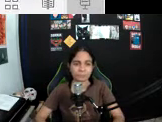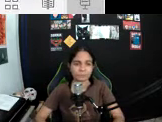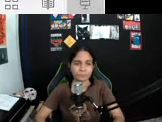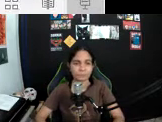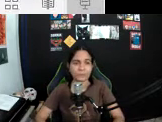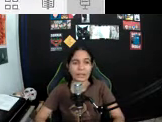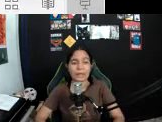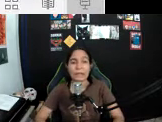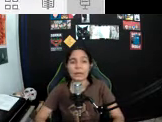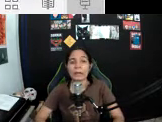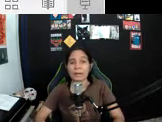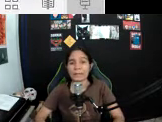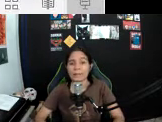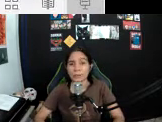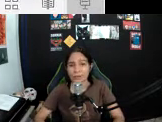propagarem.